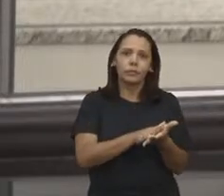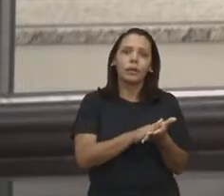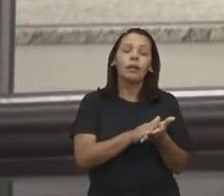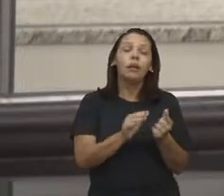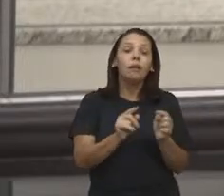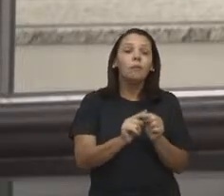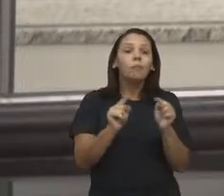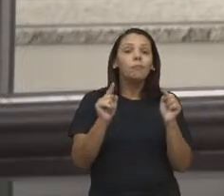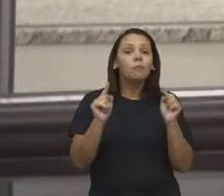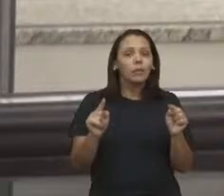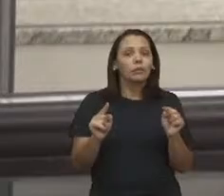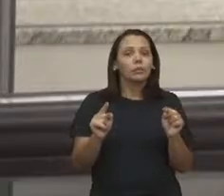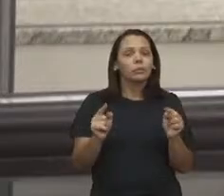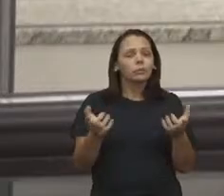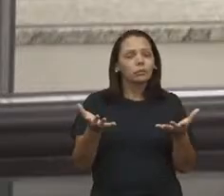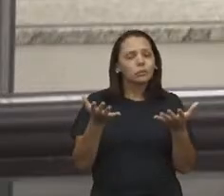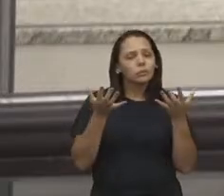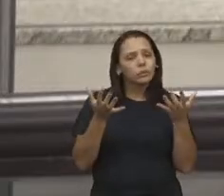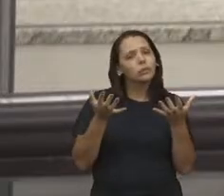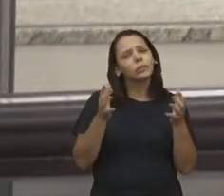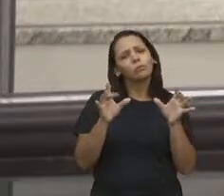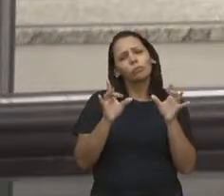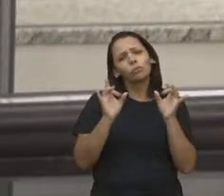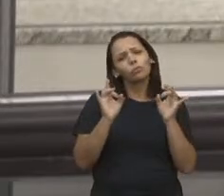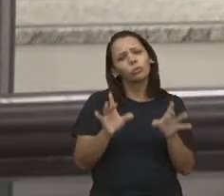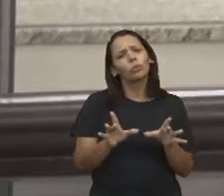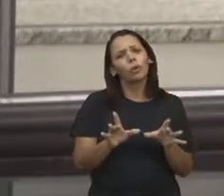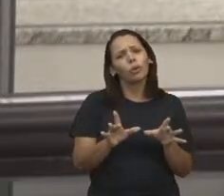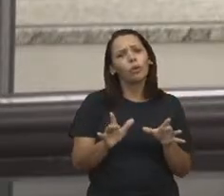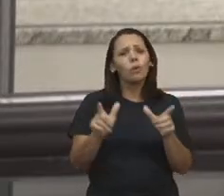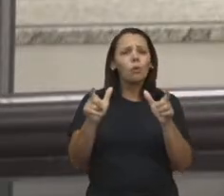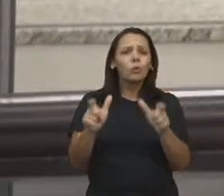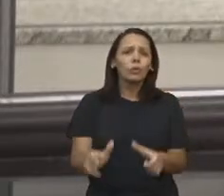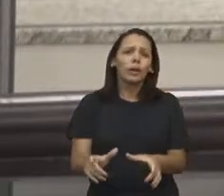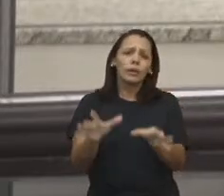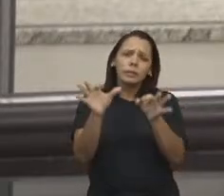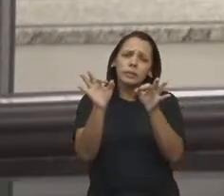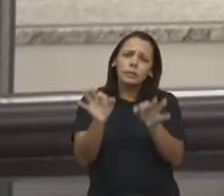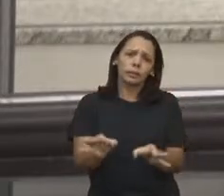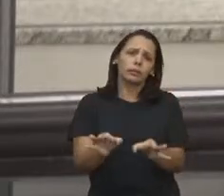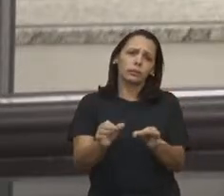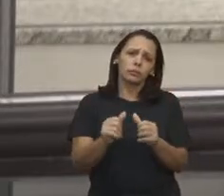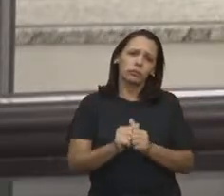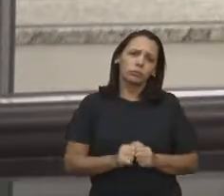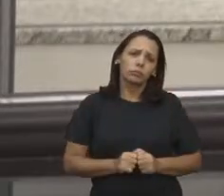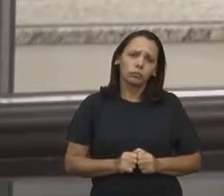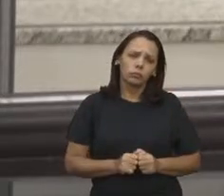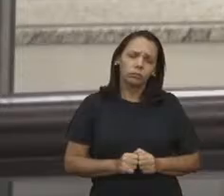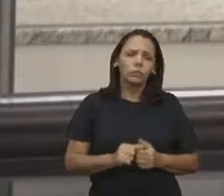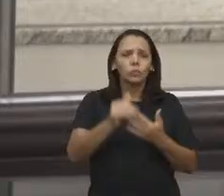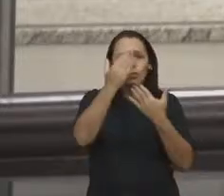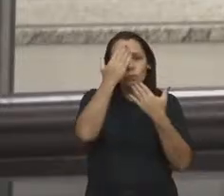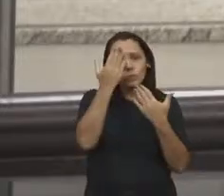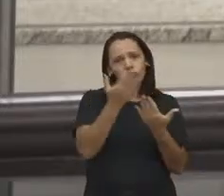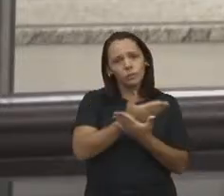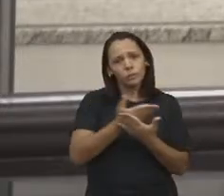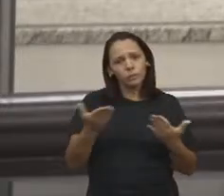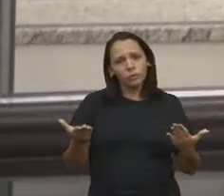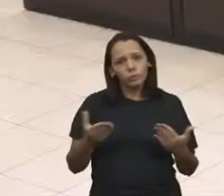Mas nós queremos simplesmente um local para nós trabalharmos. Obrigado a todos.